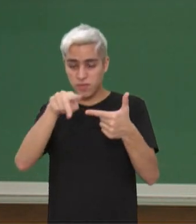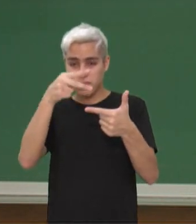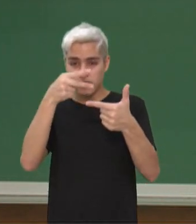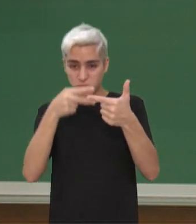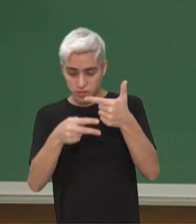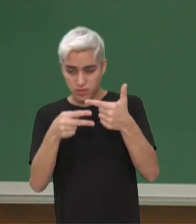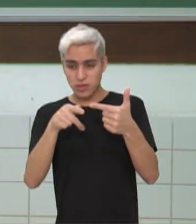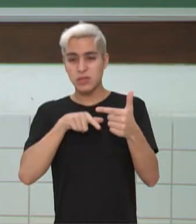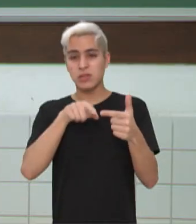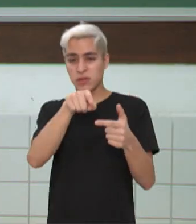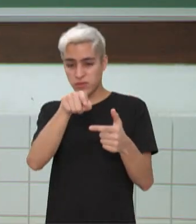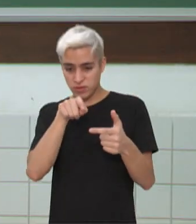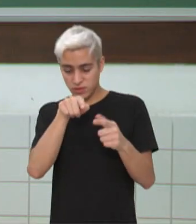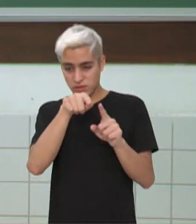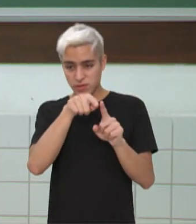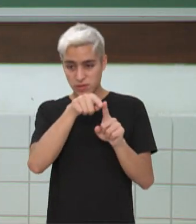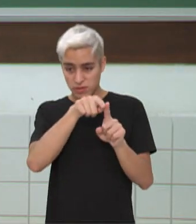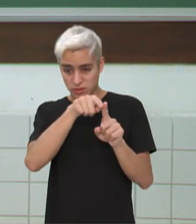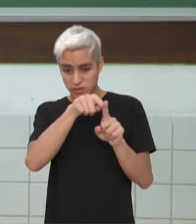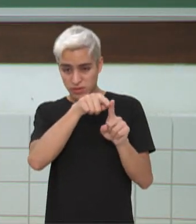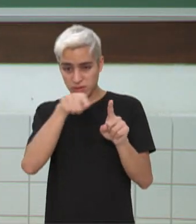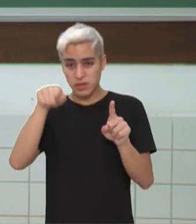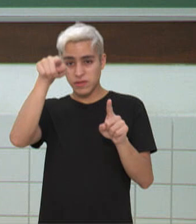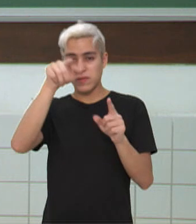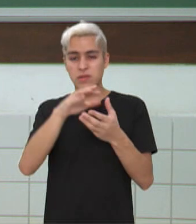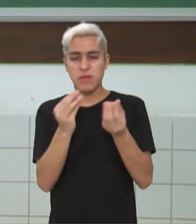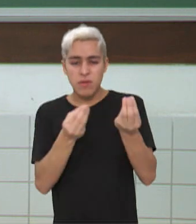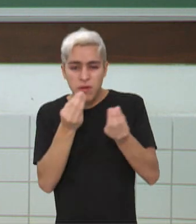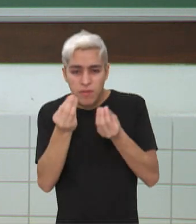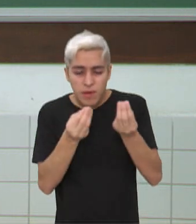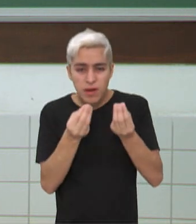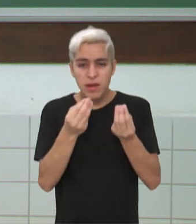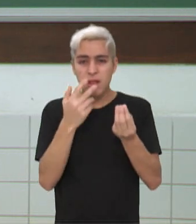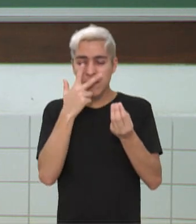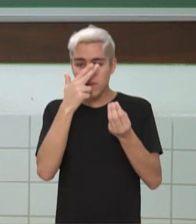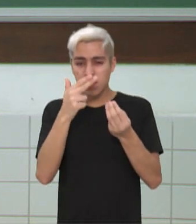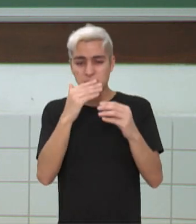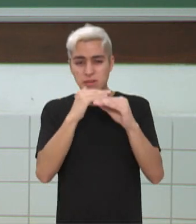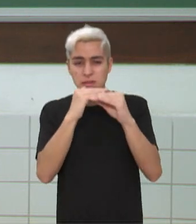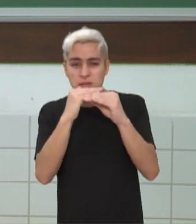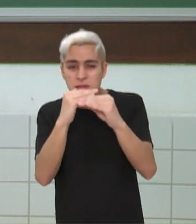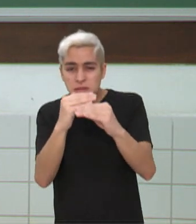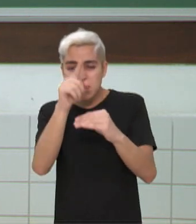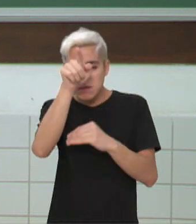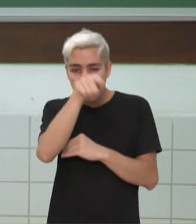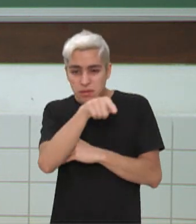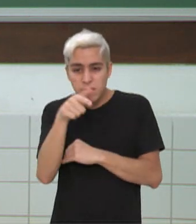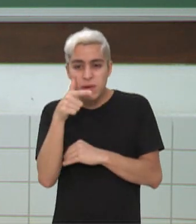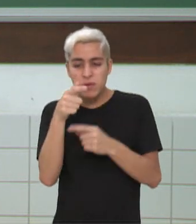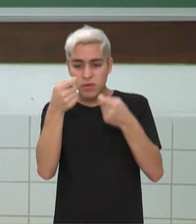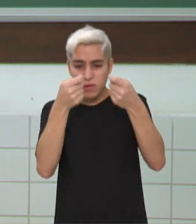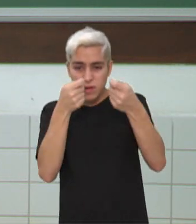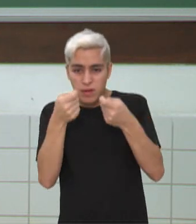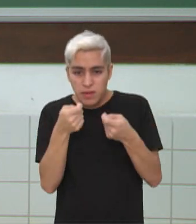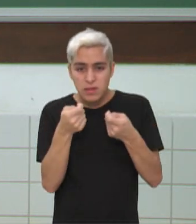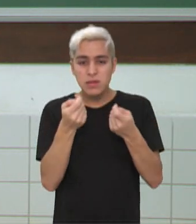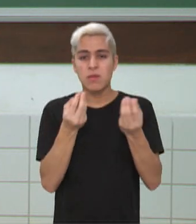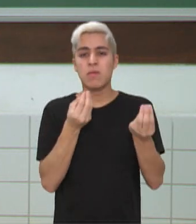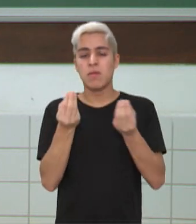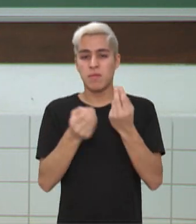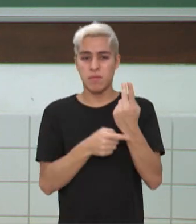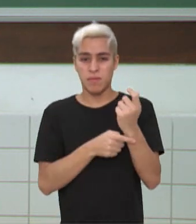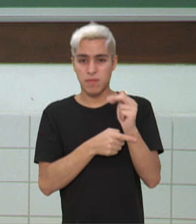vértice. Inclusive, nós já falamos que esse x do vértice é essa linha de simetria para a gente desenhar essa parábola no